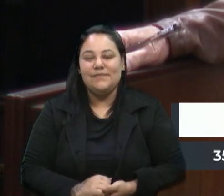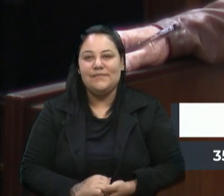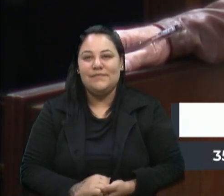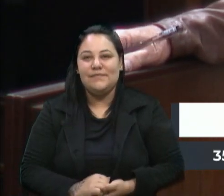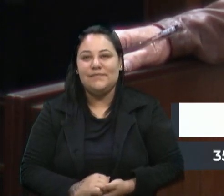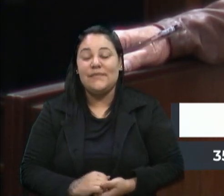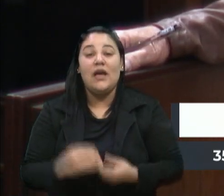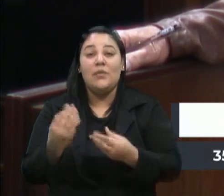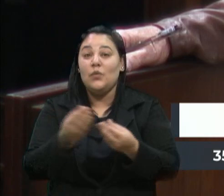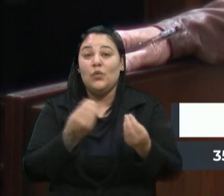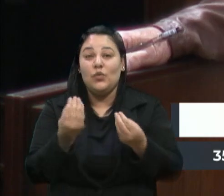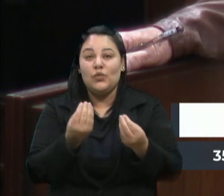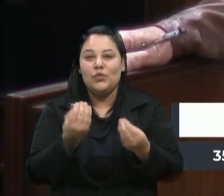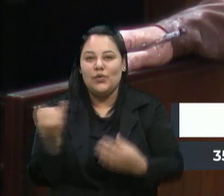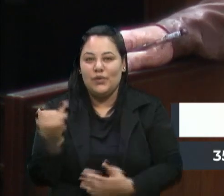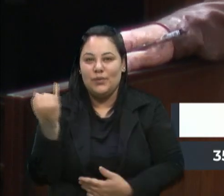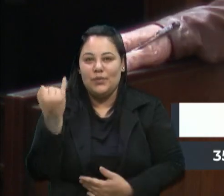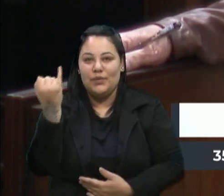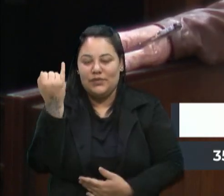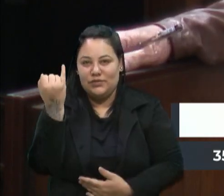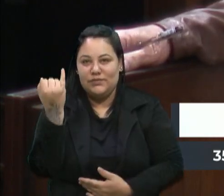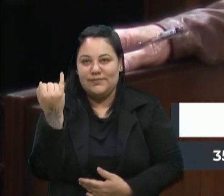É muito importante que estamos